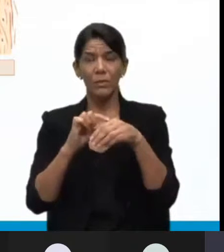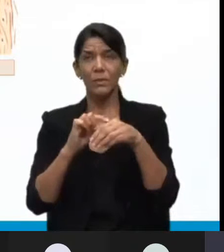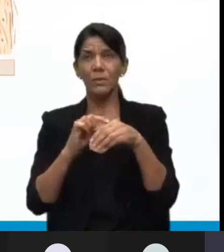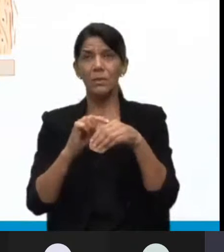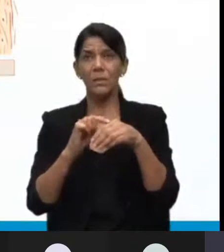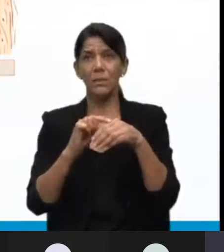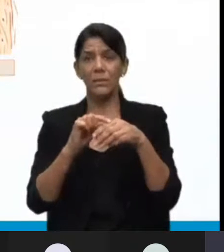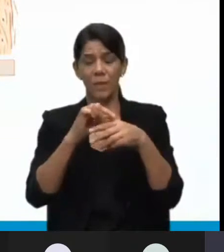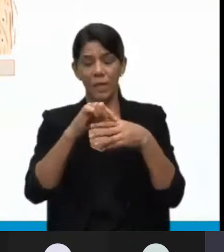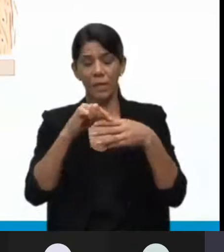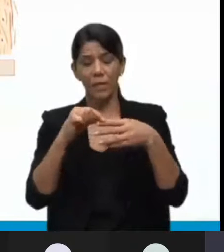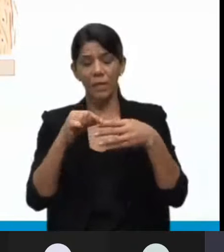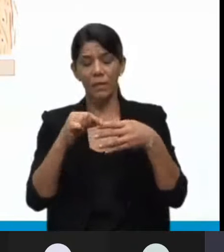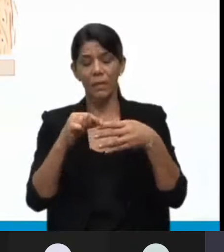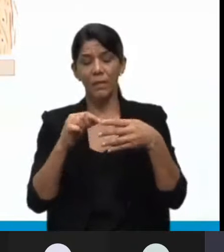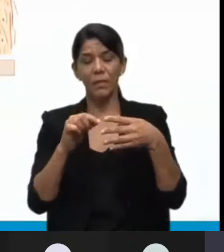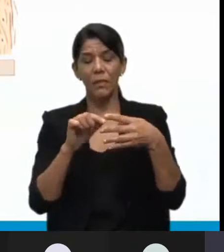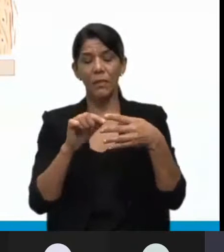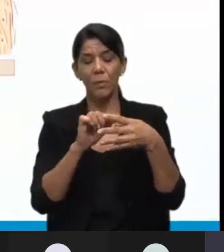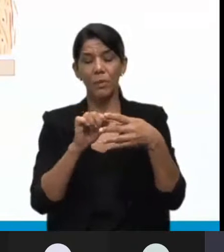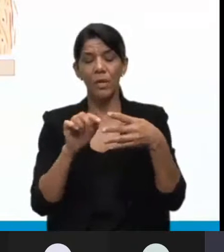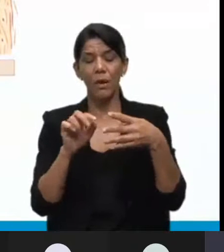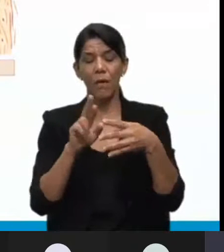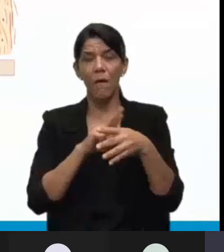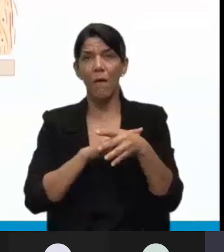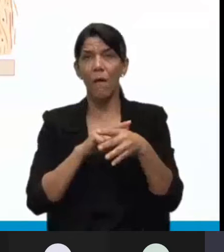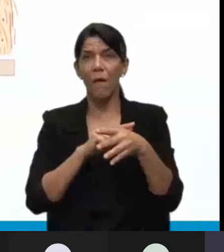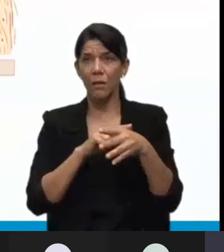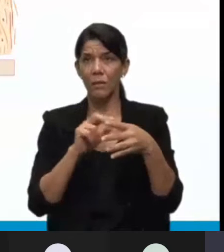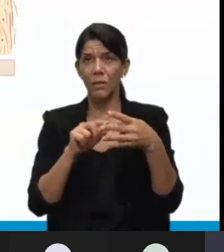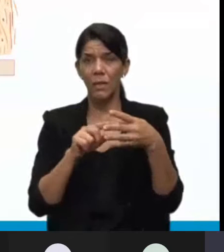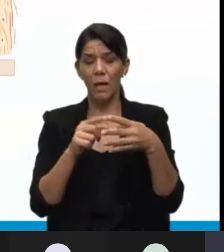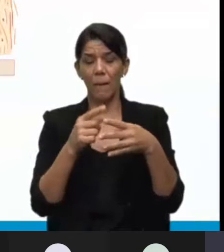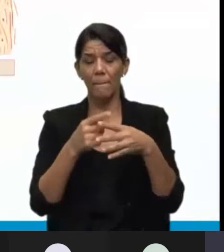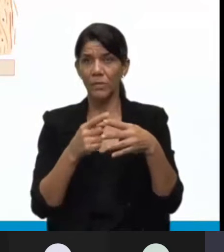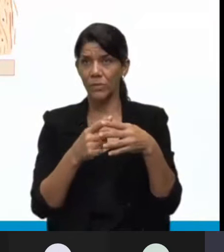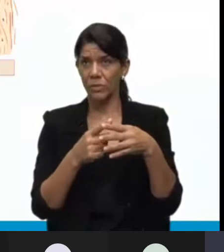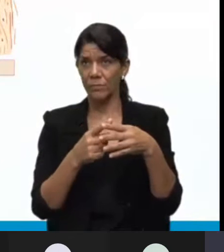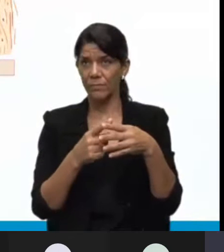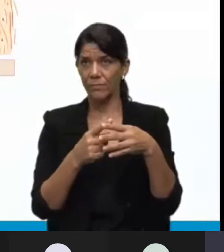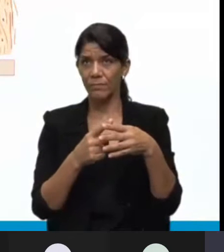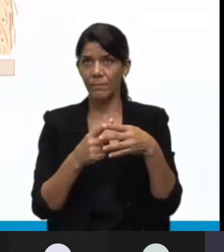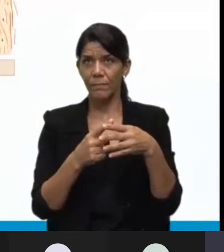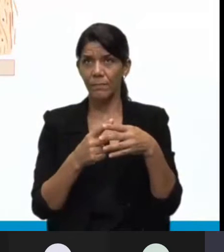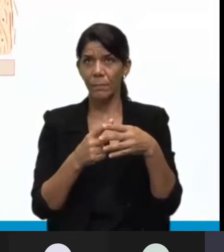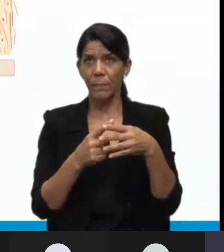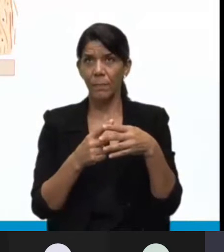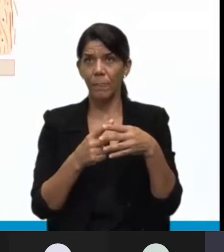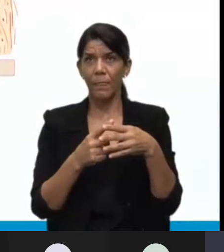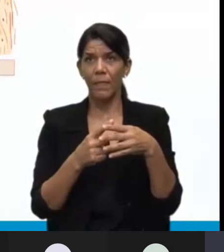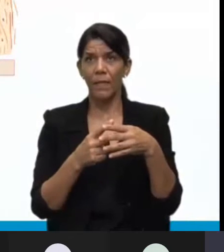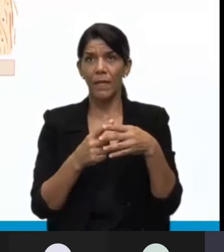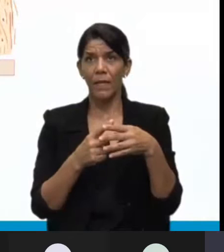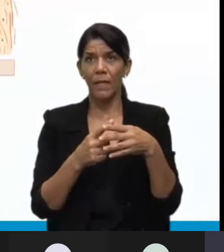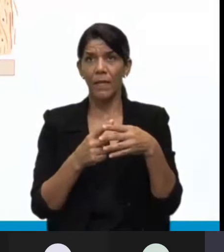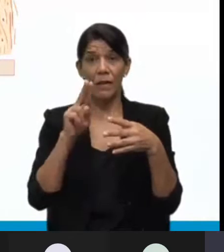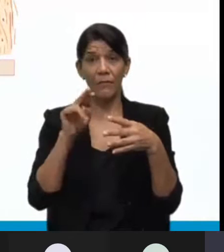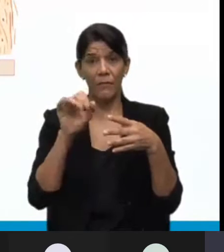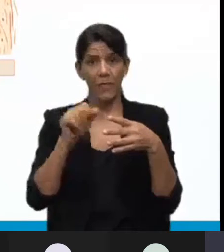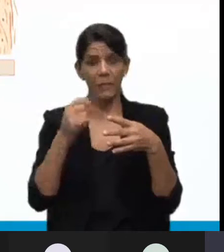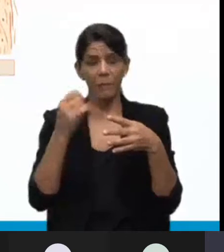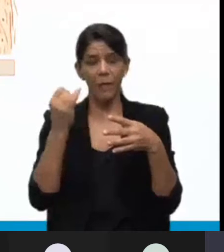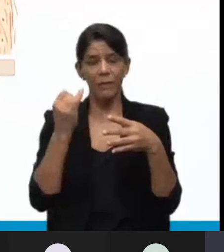Aqui, né, em rosinha, meio avermelhado, a túnica média. Veja que a veia ela apresenta a túnica média